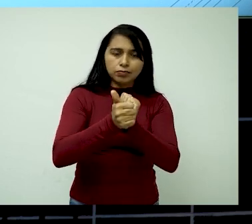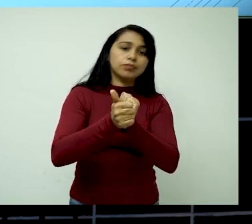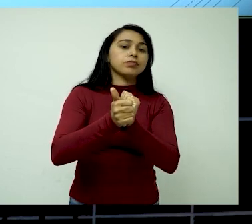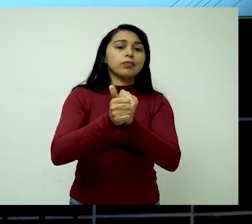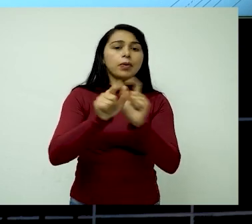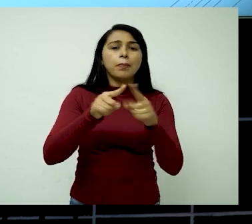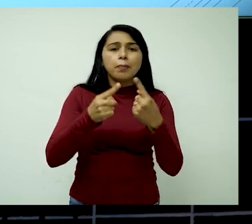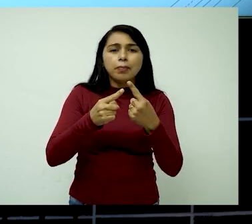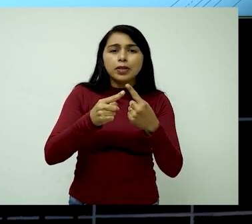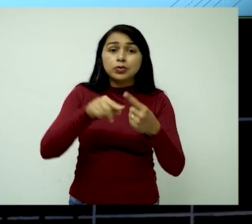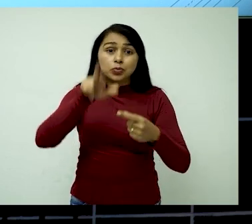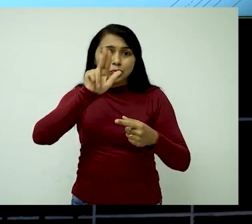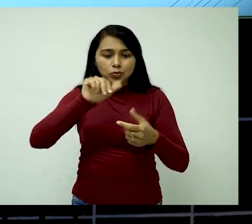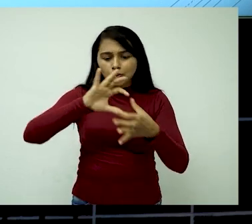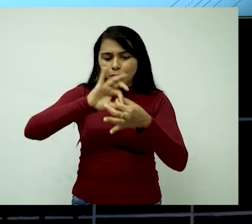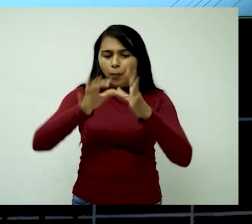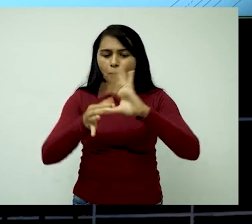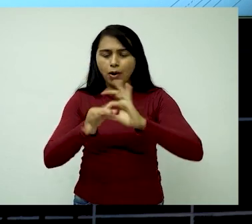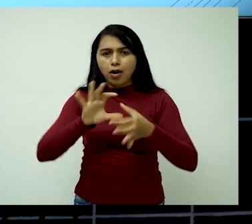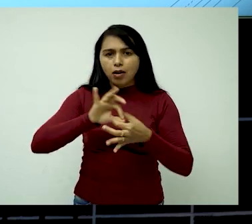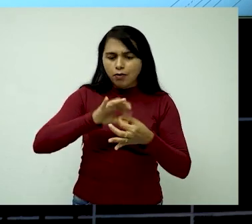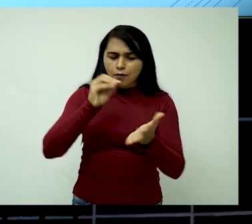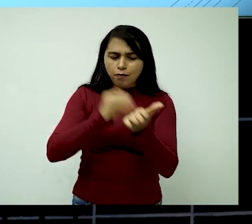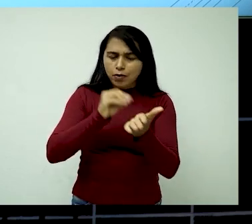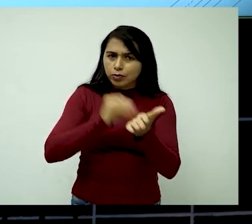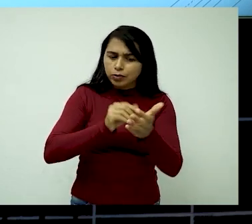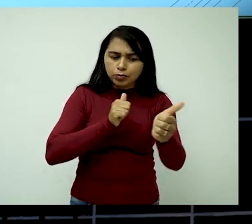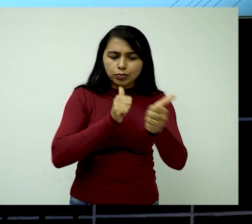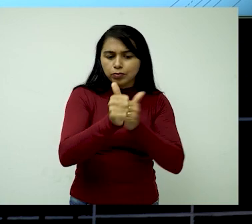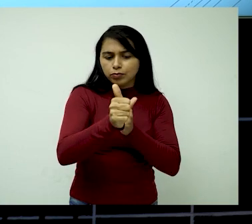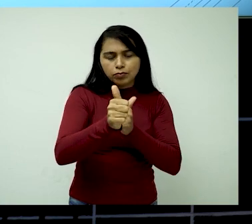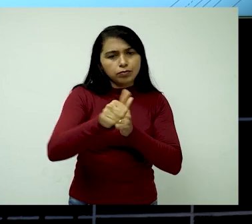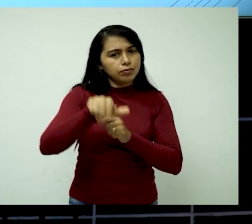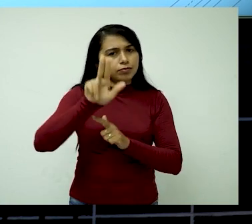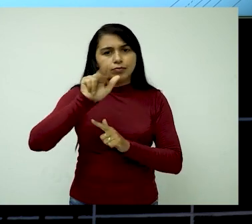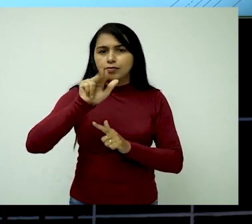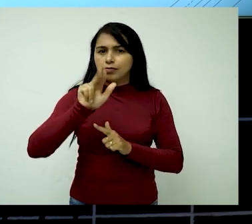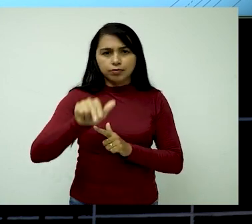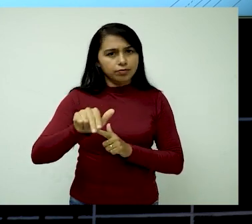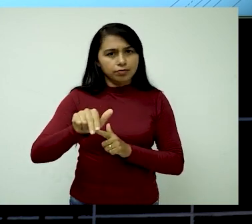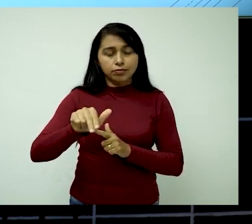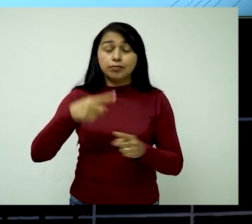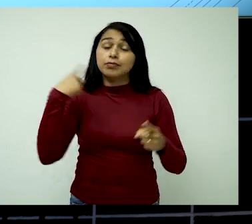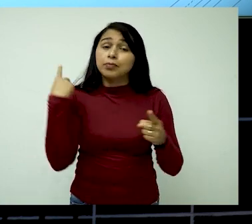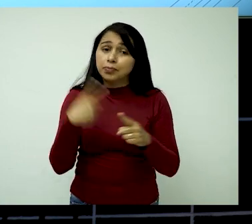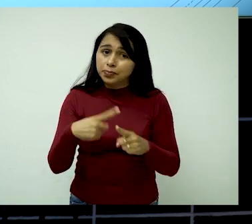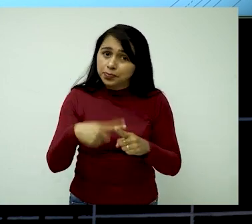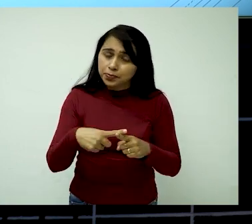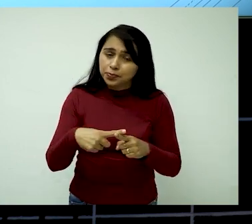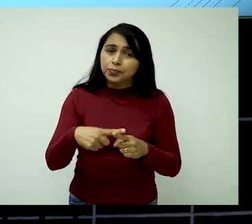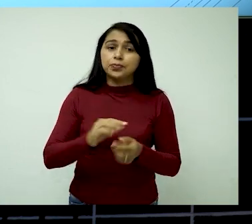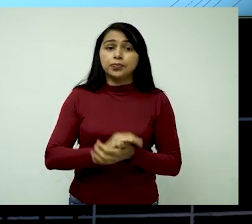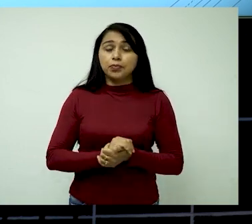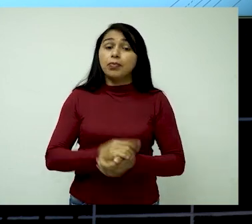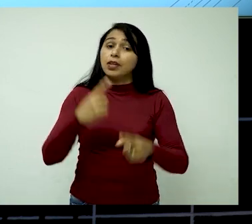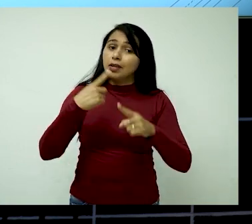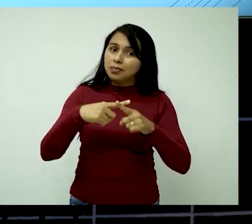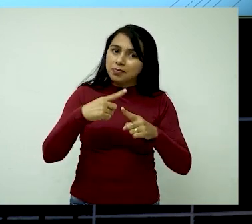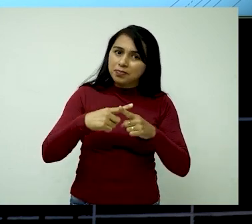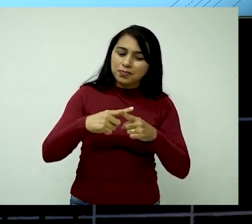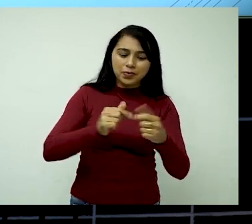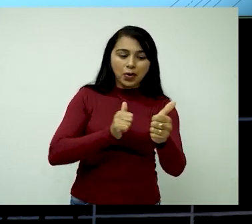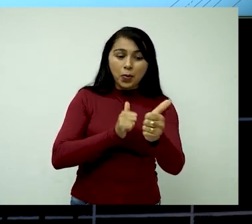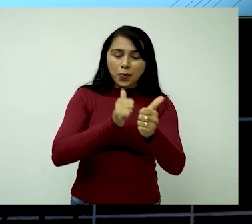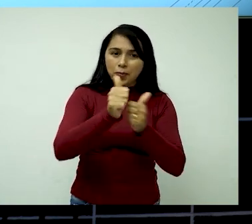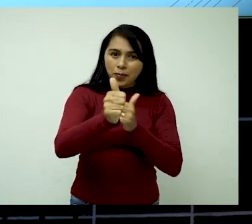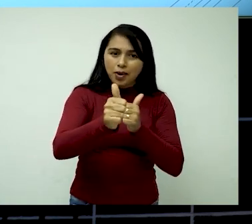ele nunca vai acontecer os Jogos Olímpicos sem a modalidade de atletismo. Por quê, professor? porque a modalidade de atletismo